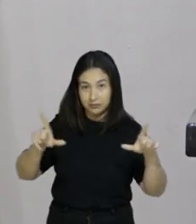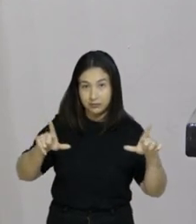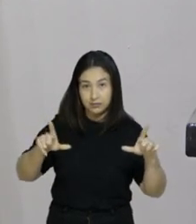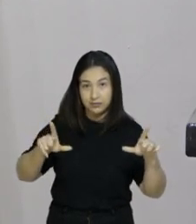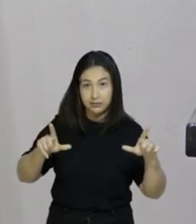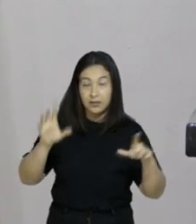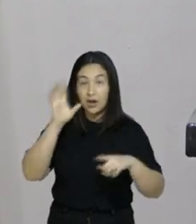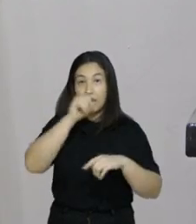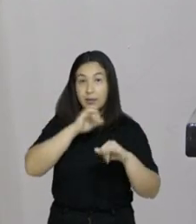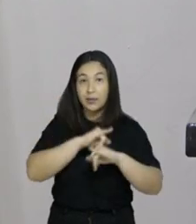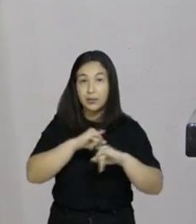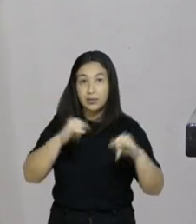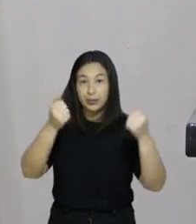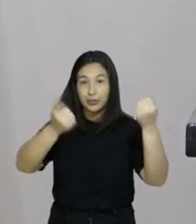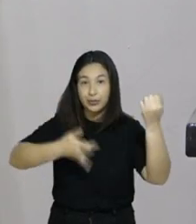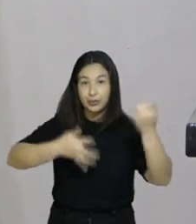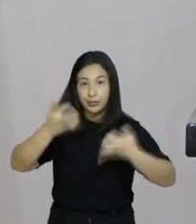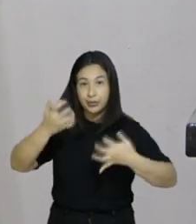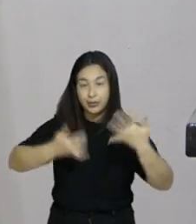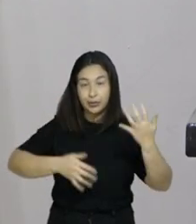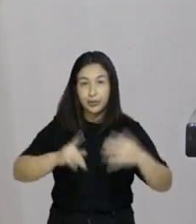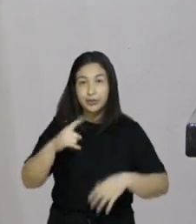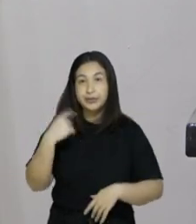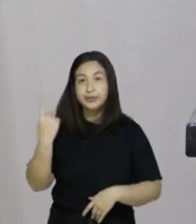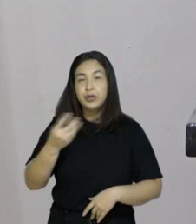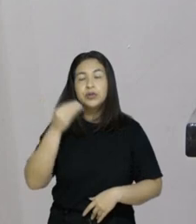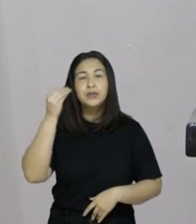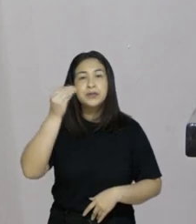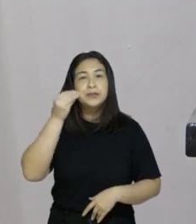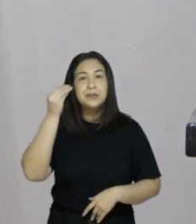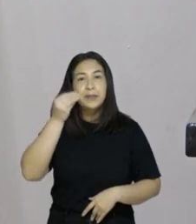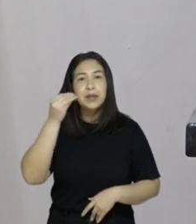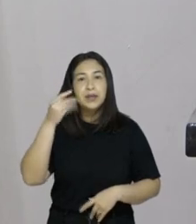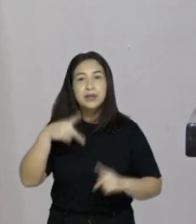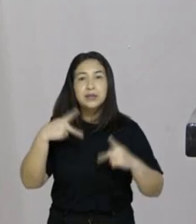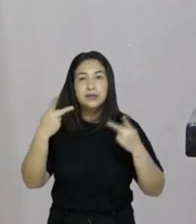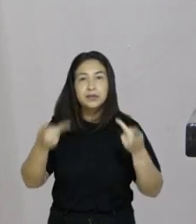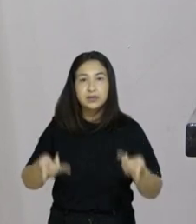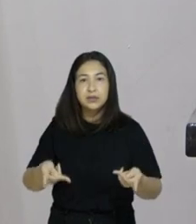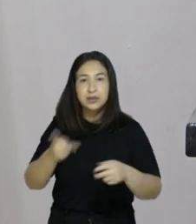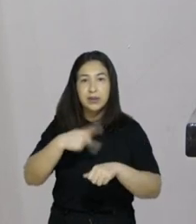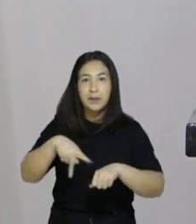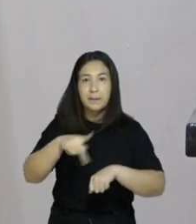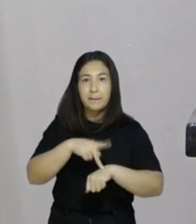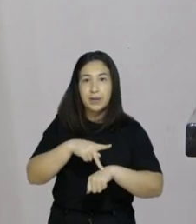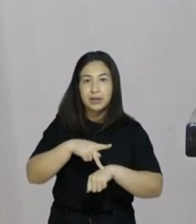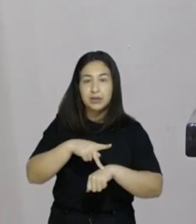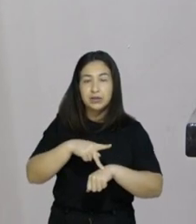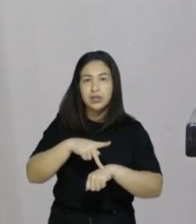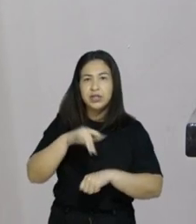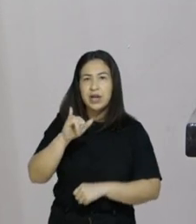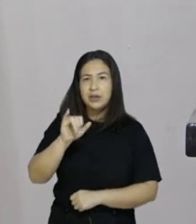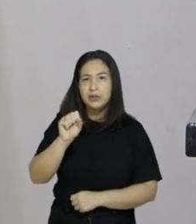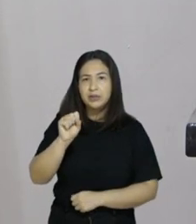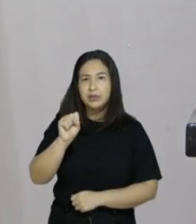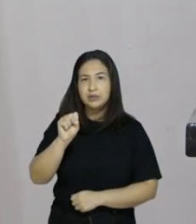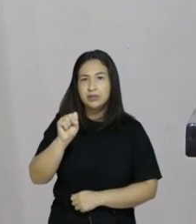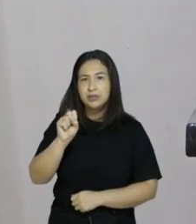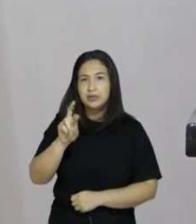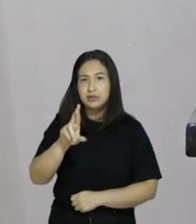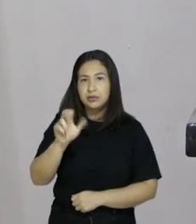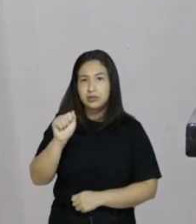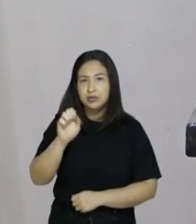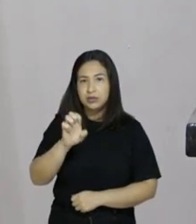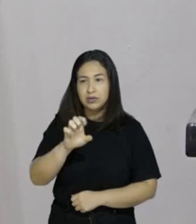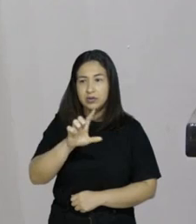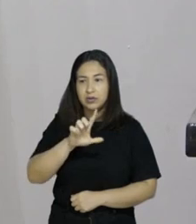breve relato da nossa experiência na visita ao país Israel. Um país com um